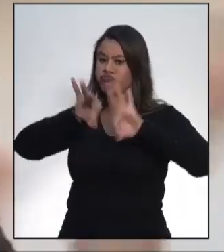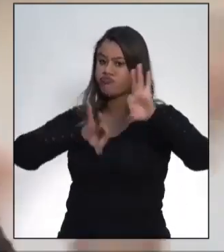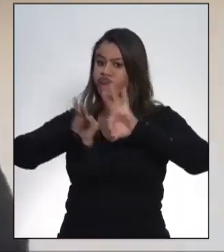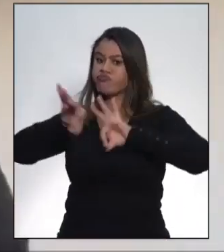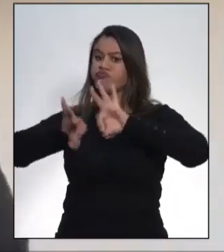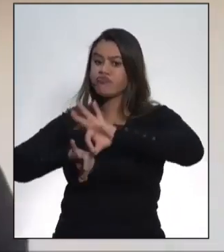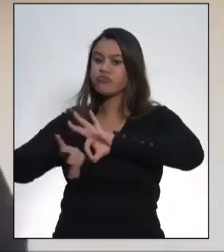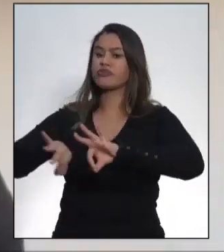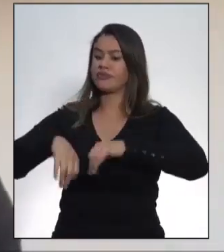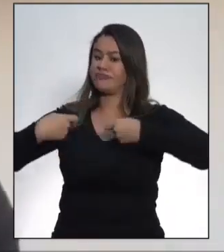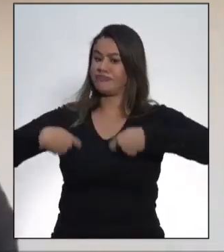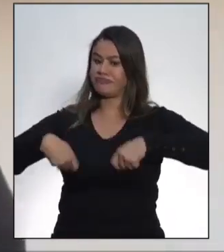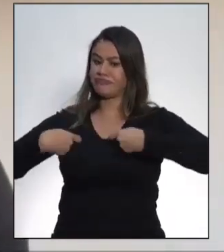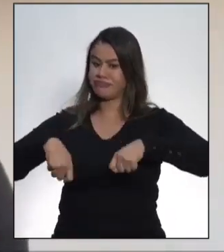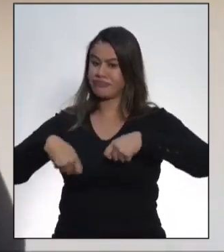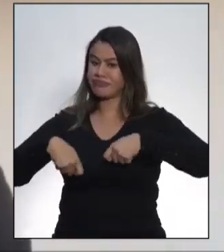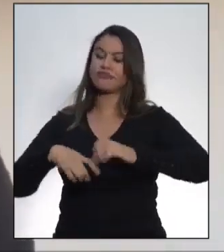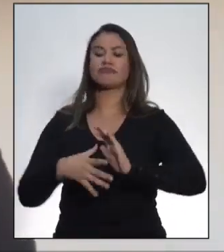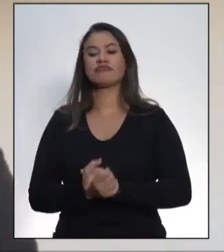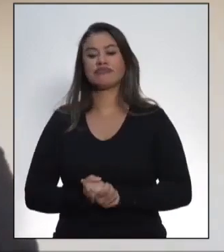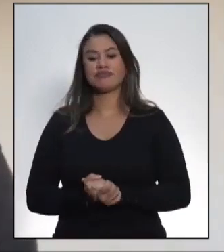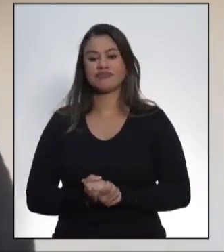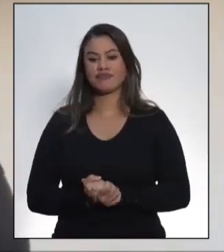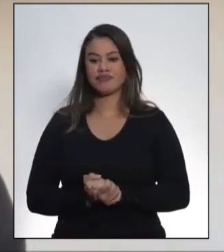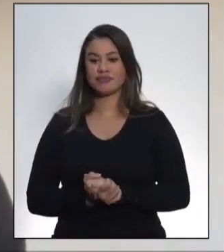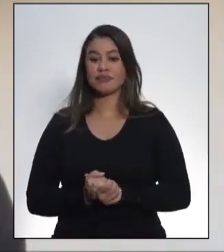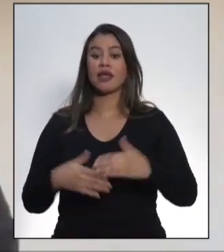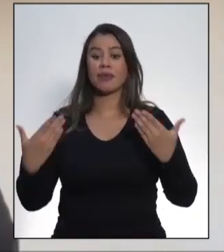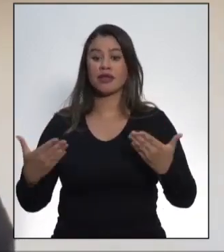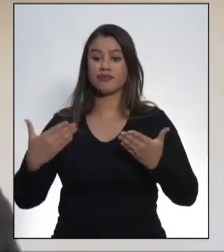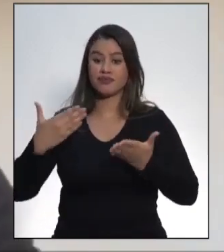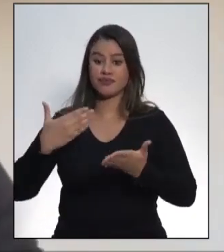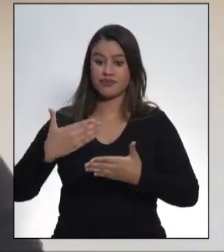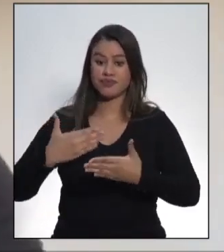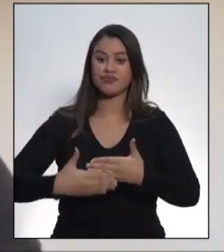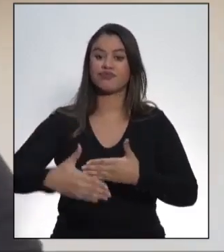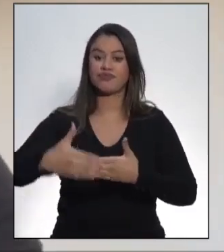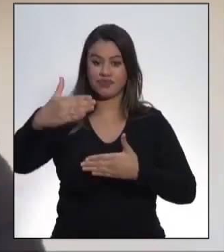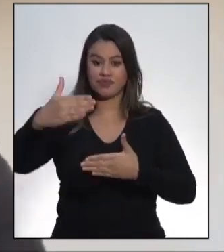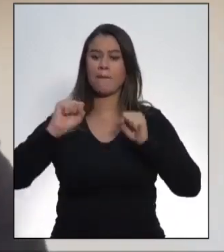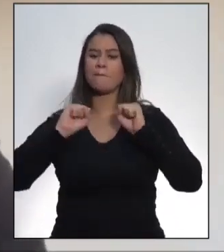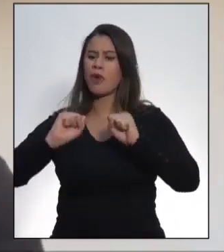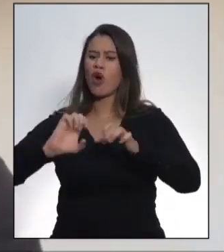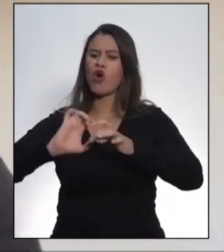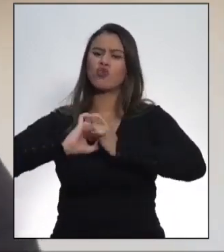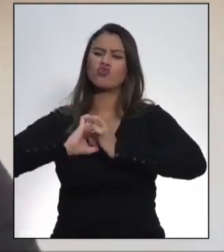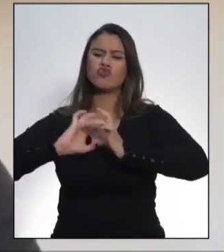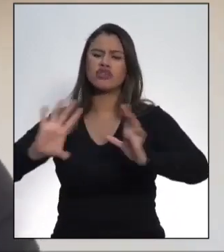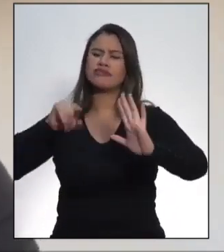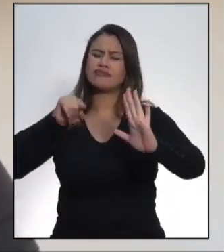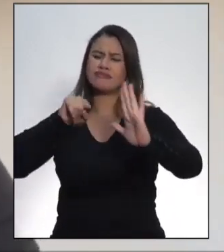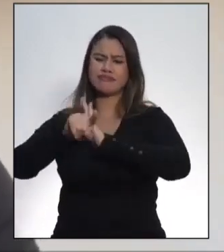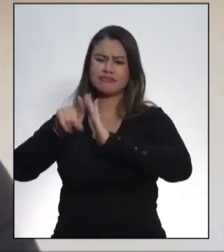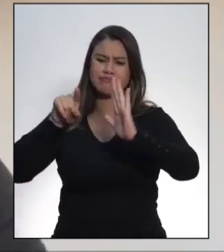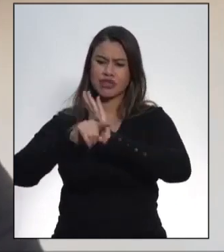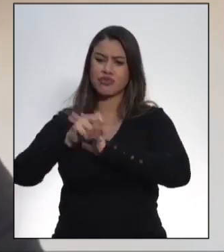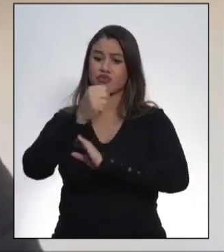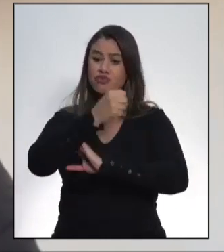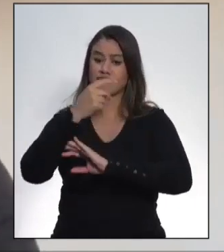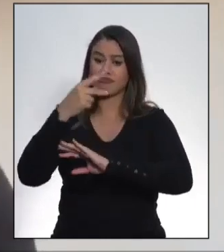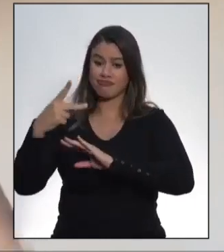abrir qualquer tipo dessas lojas. Mas aqui agora, para continuar, e vocês podem mandar perguntas no aplicativo, e eu estou aqui o tempo